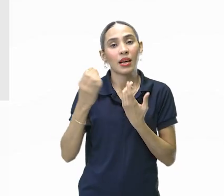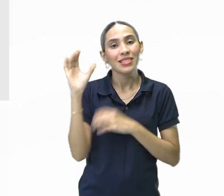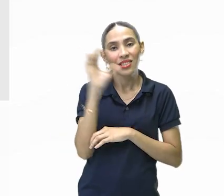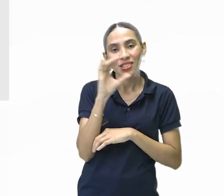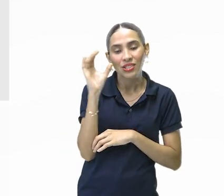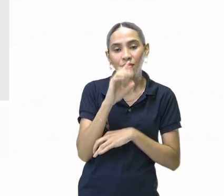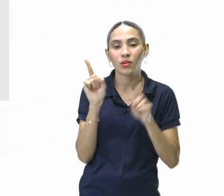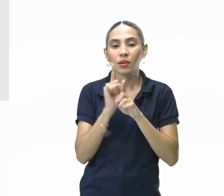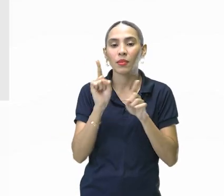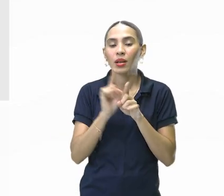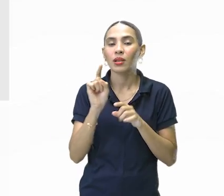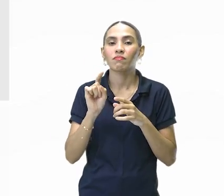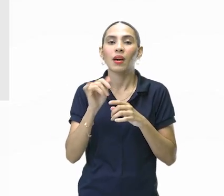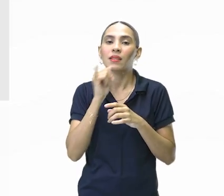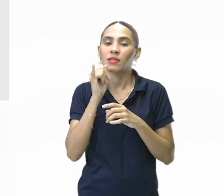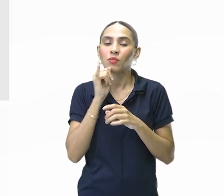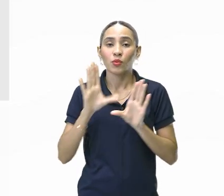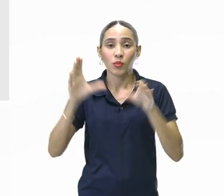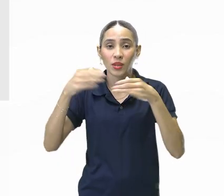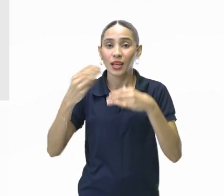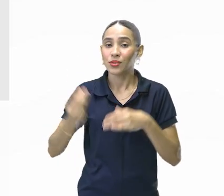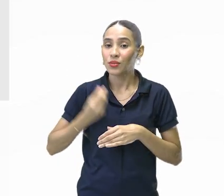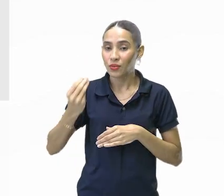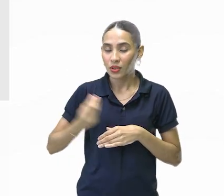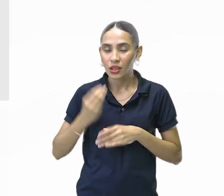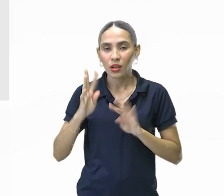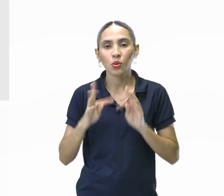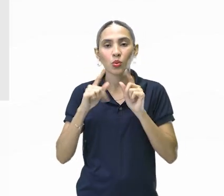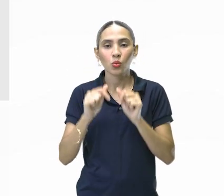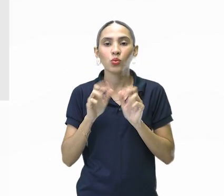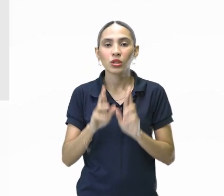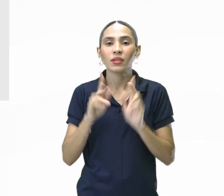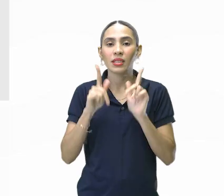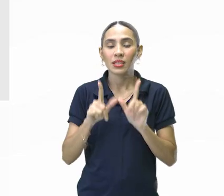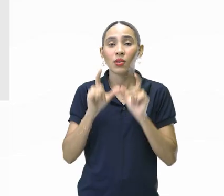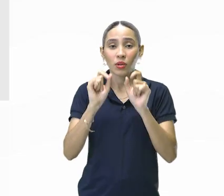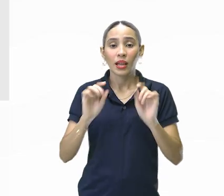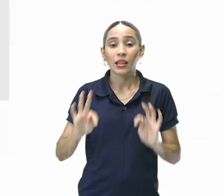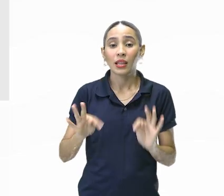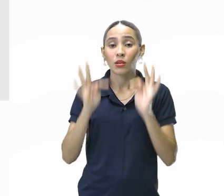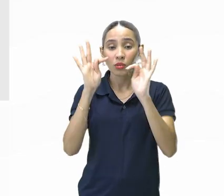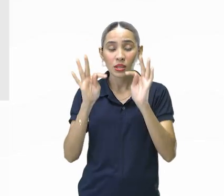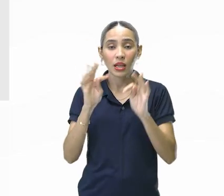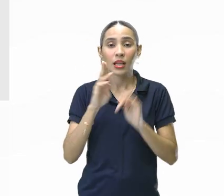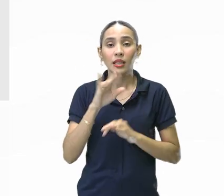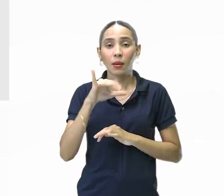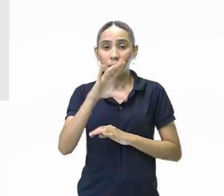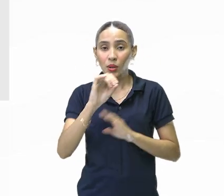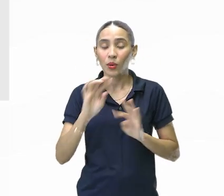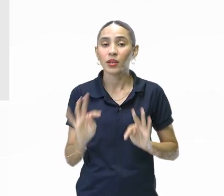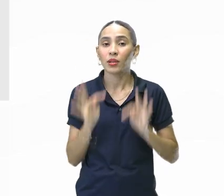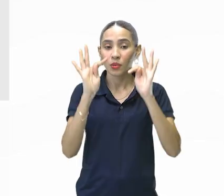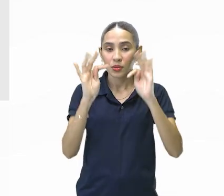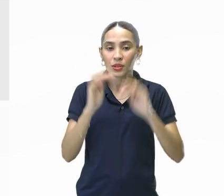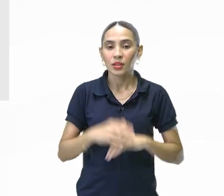científico sobre os organismos. Isso aí tudo para diferenciar a tecnologia da biotecnologia.